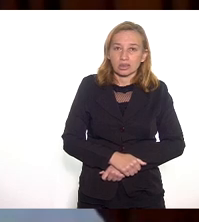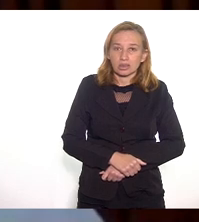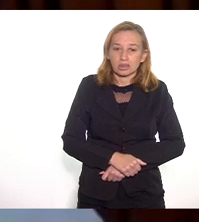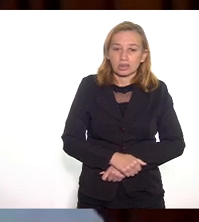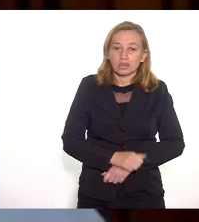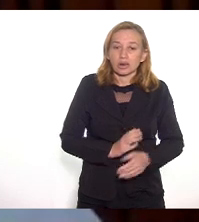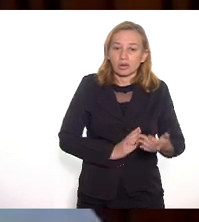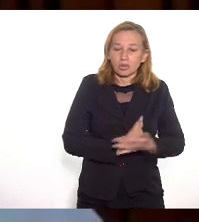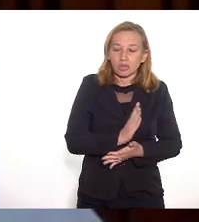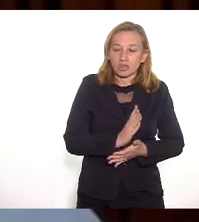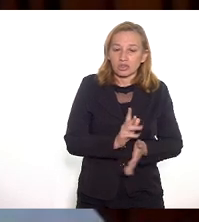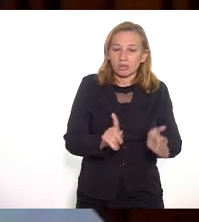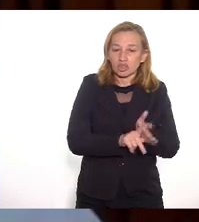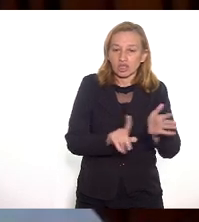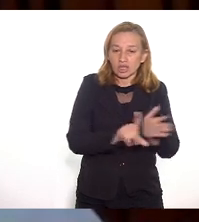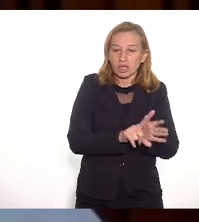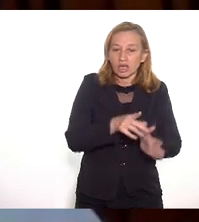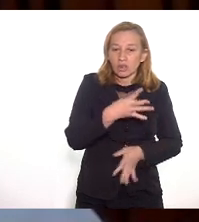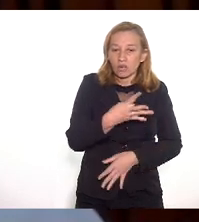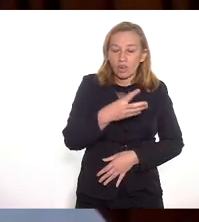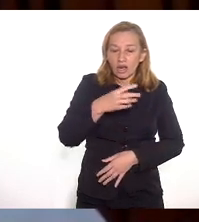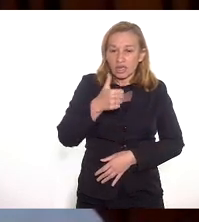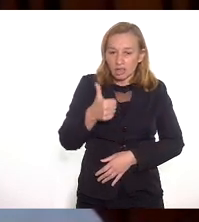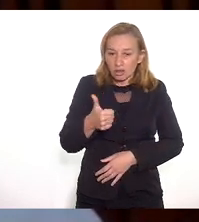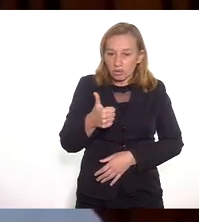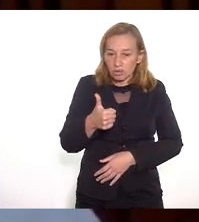Pela aprovação do projeto de lei